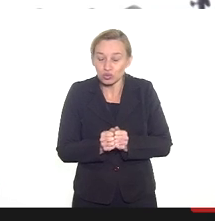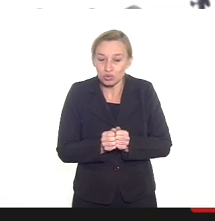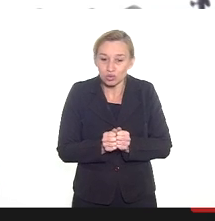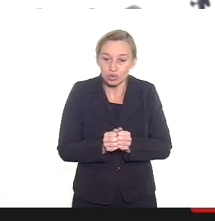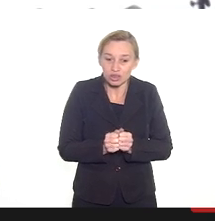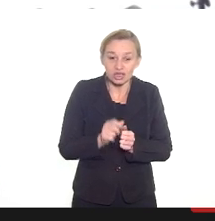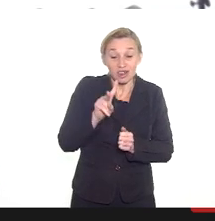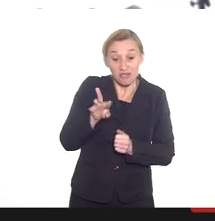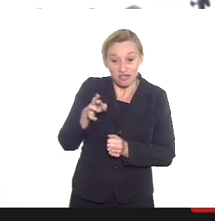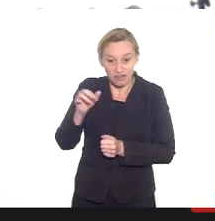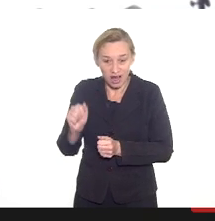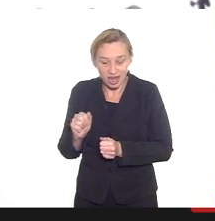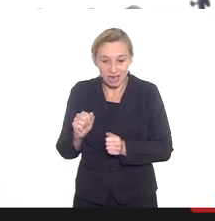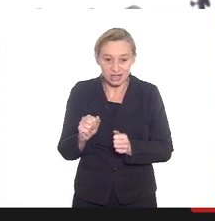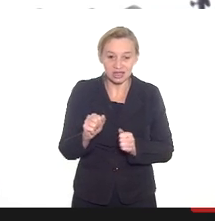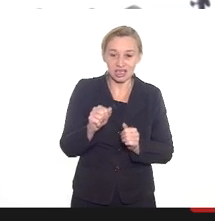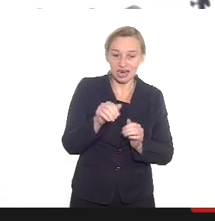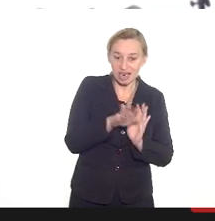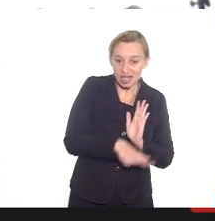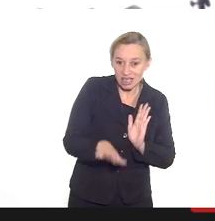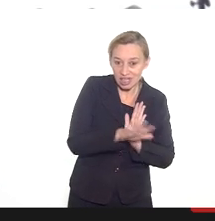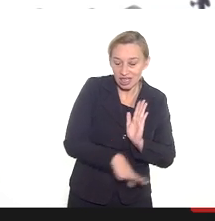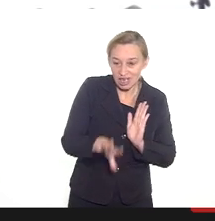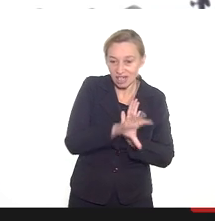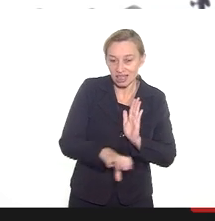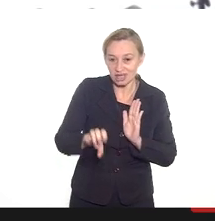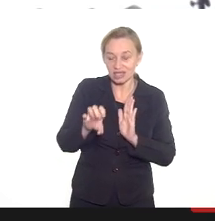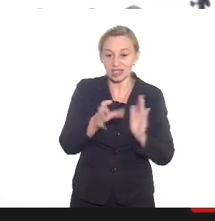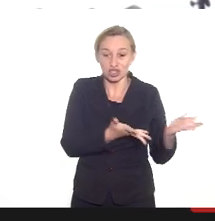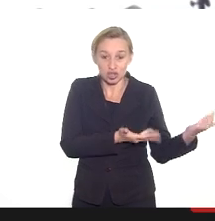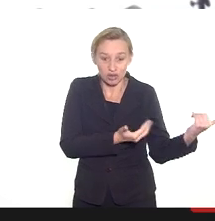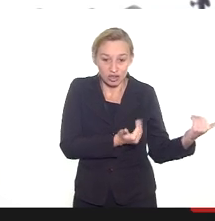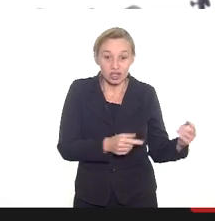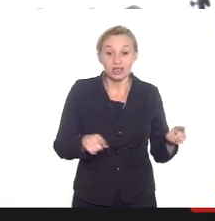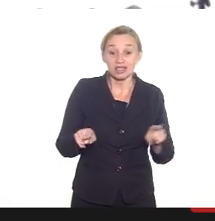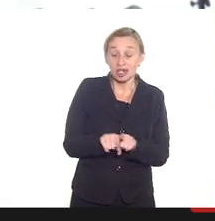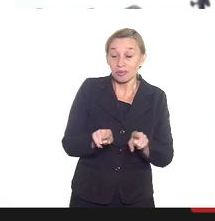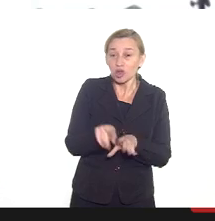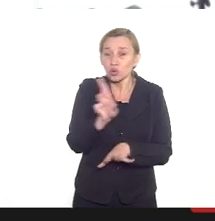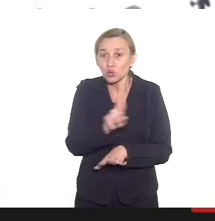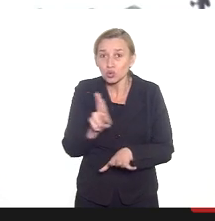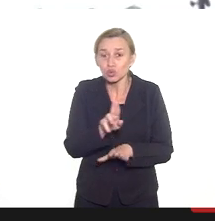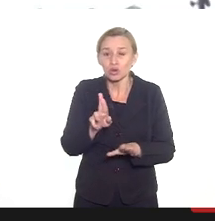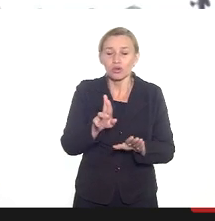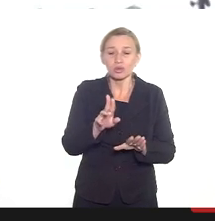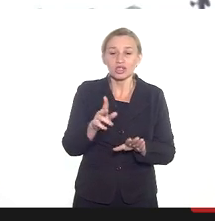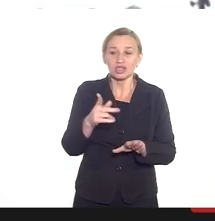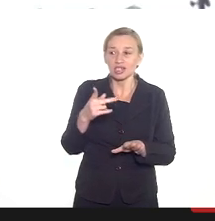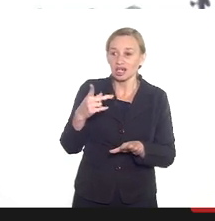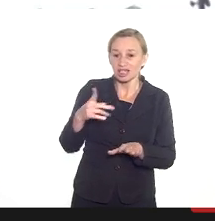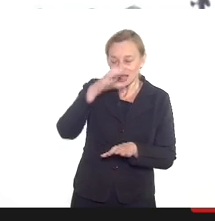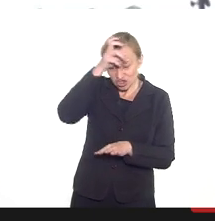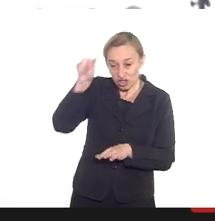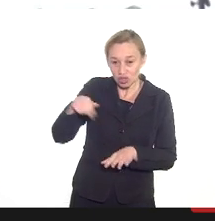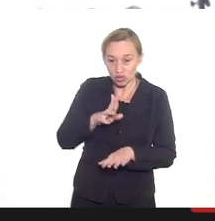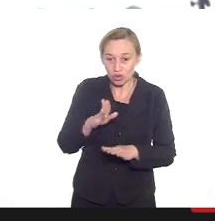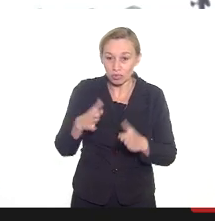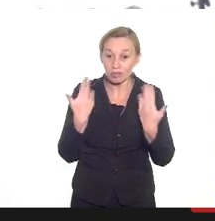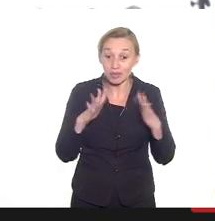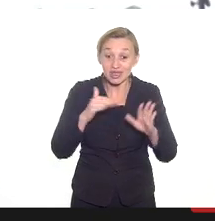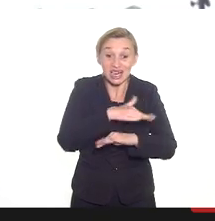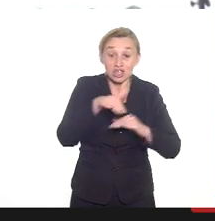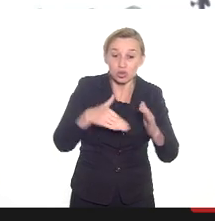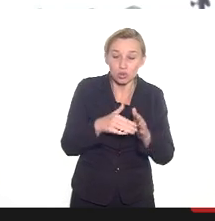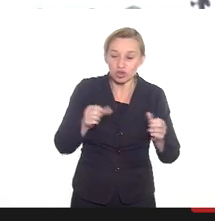da Vara da Infância e Juventude. E, em nome dela, eu faço um cumprimento a todos e a todas que sempre